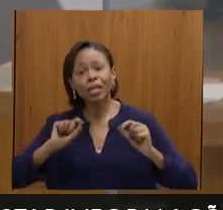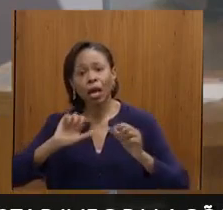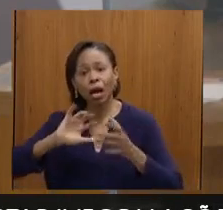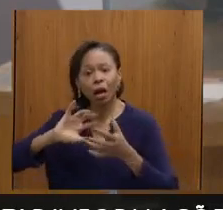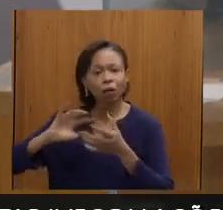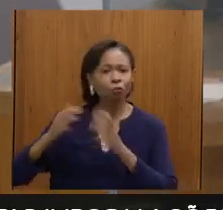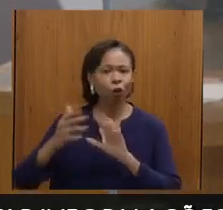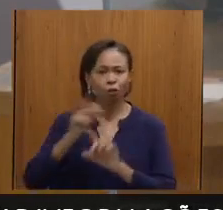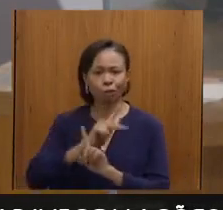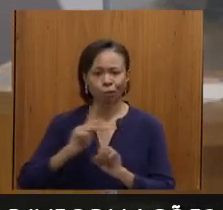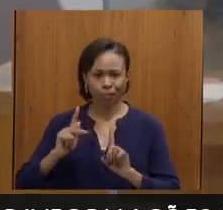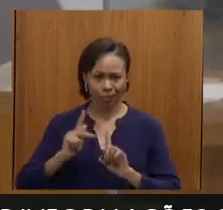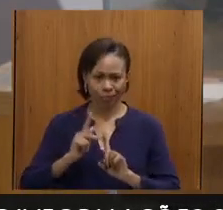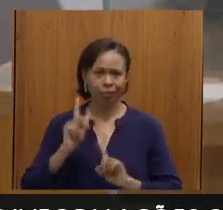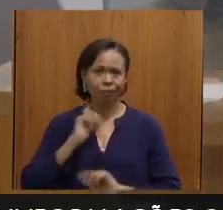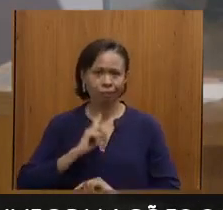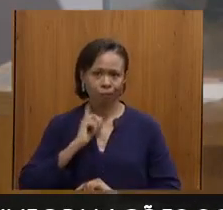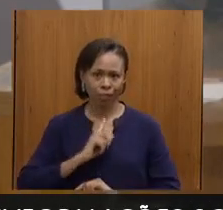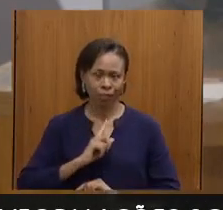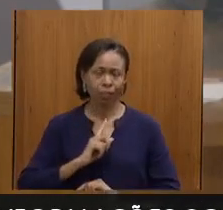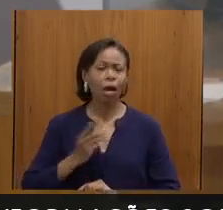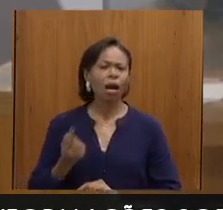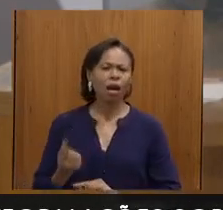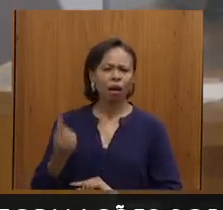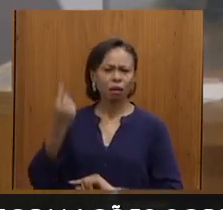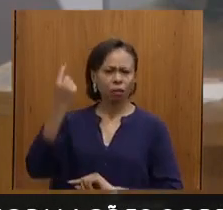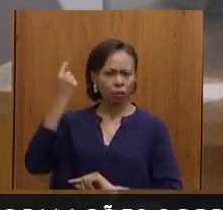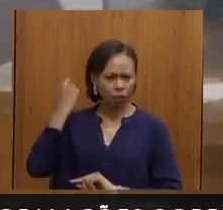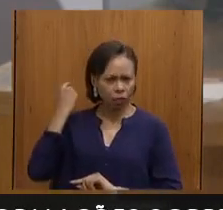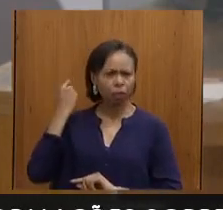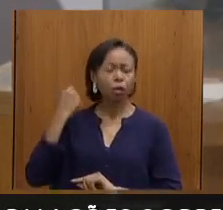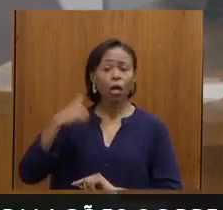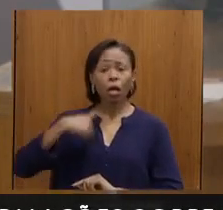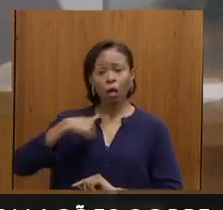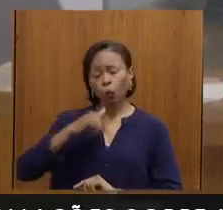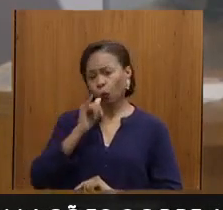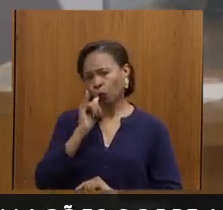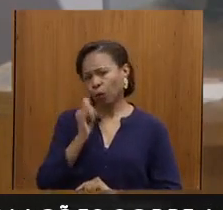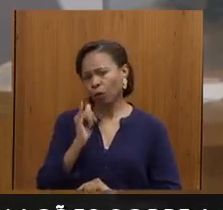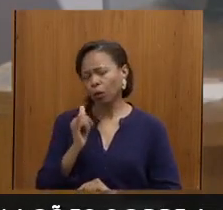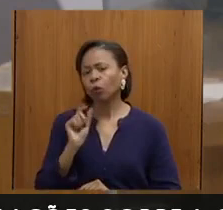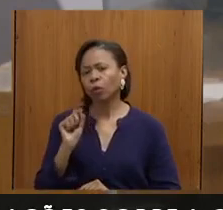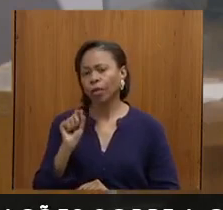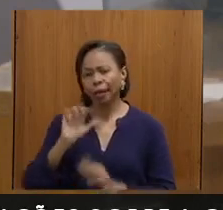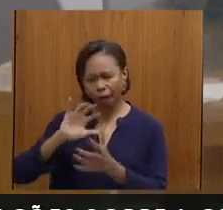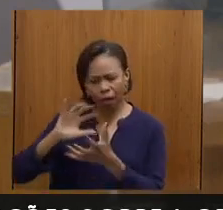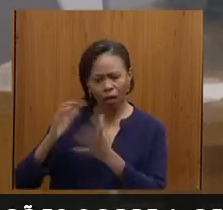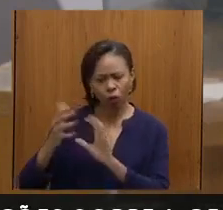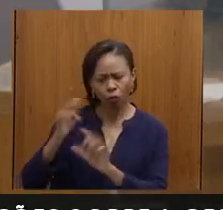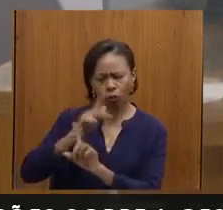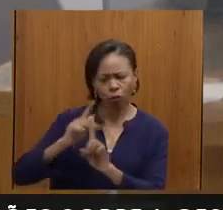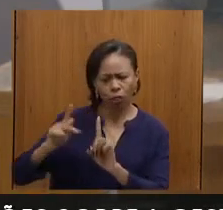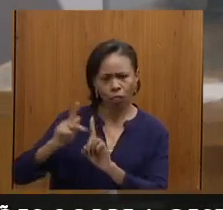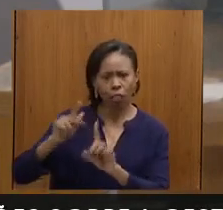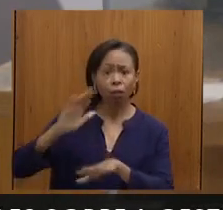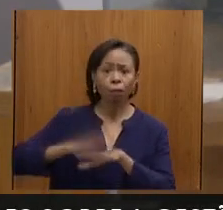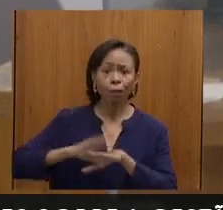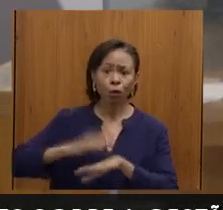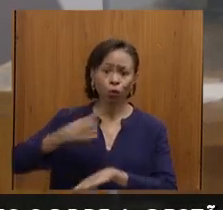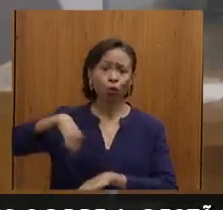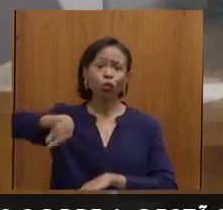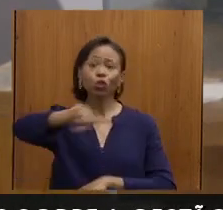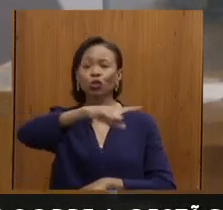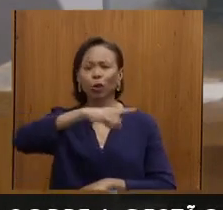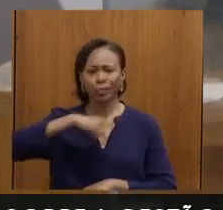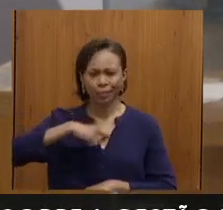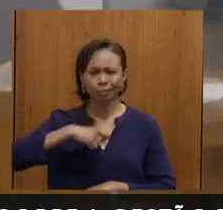nosso Estado. E, naquela época, deputado, eu dizia que aquela reforma era nossa, de todos nós,